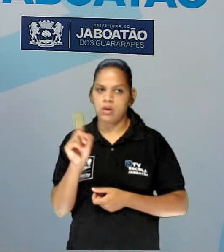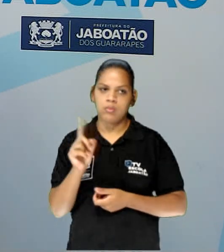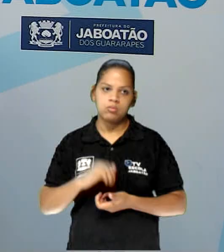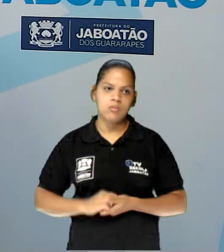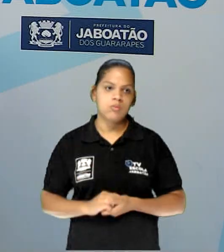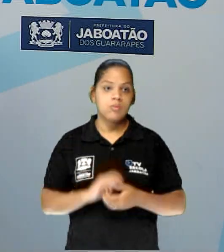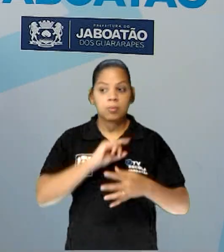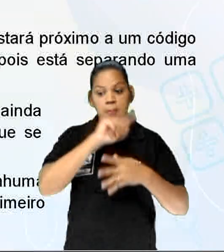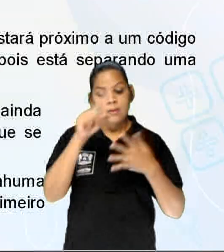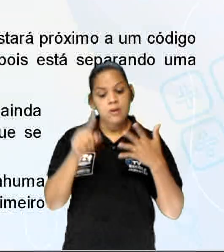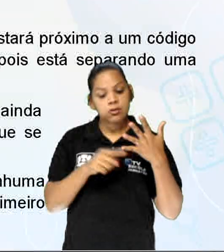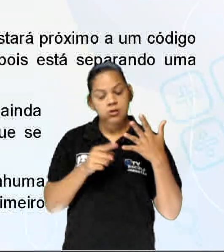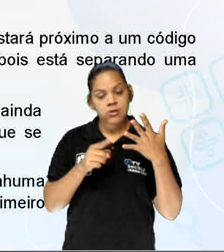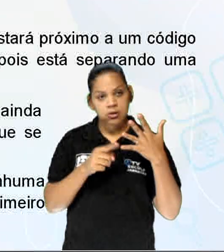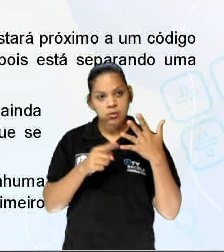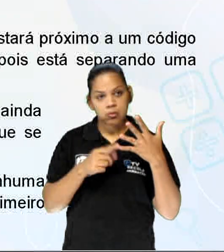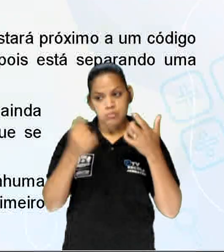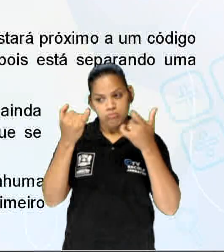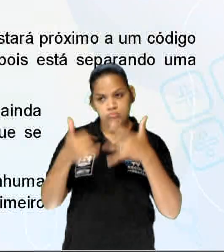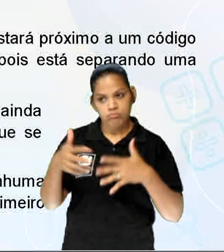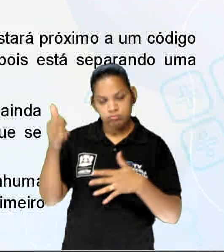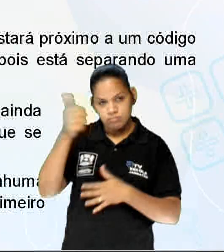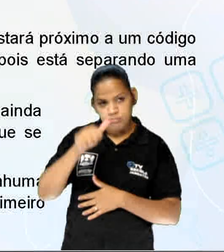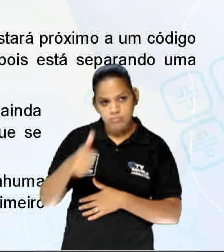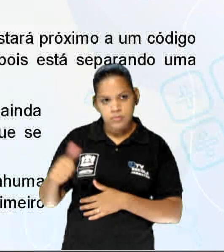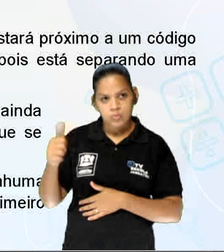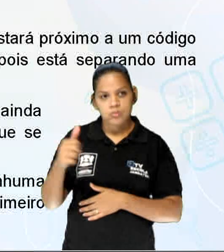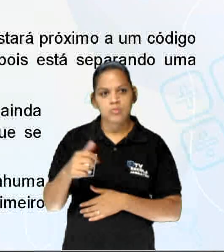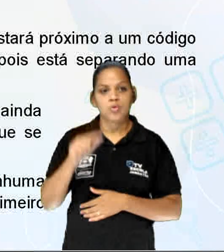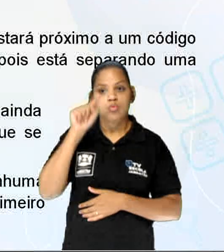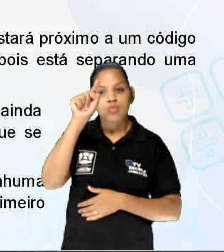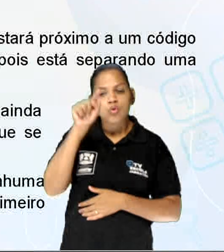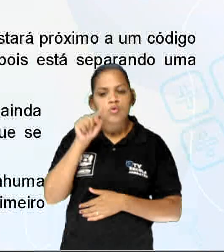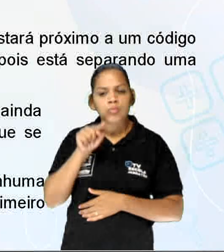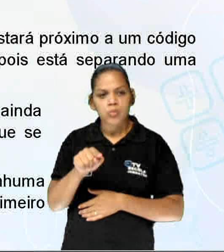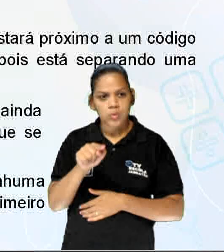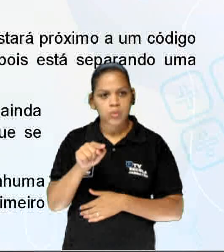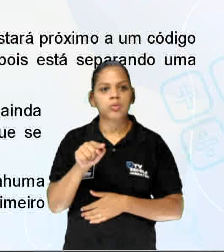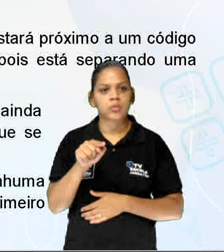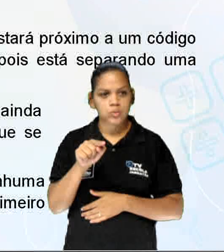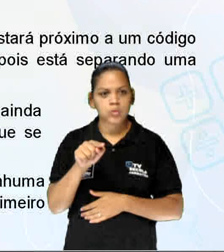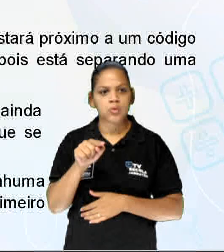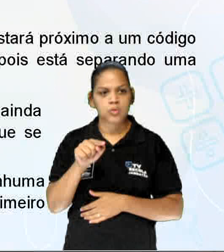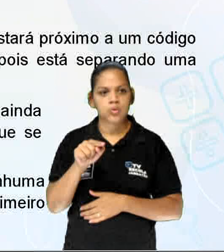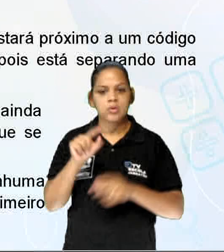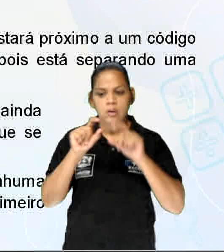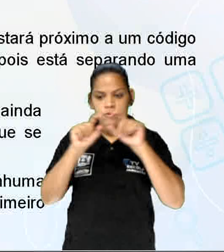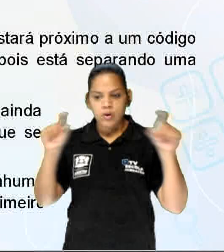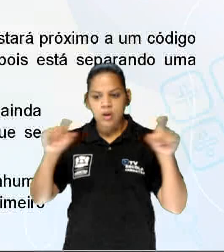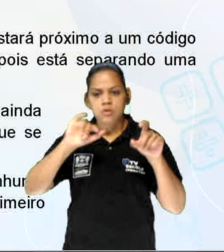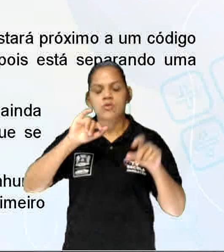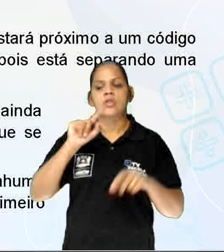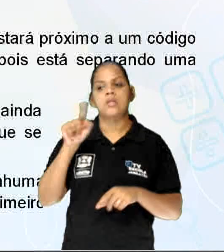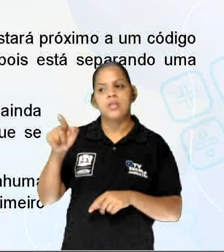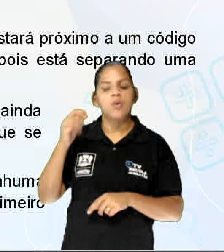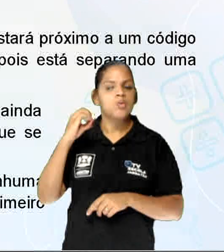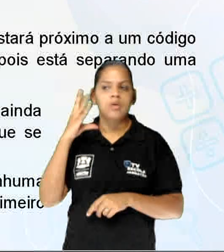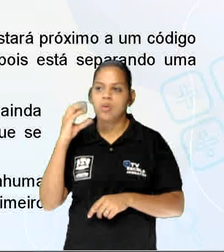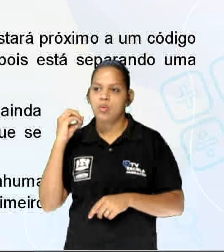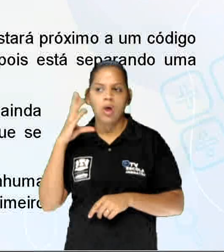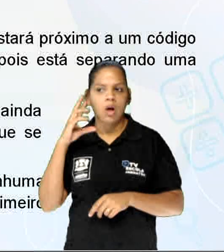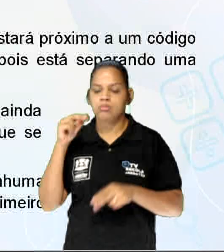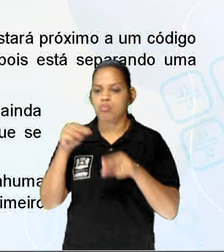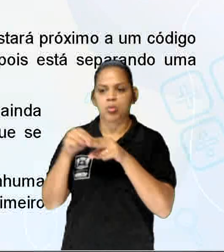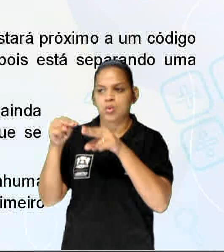fim, o item 5. Os 2 pontos em que já seu celular não se conectará mais a